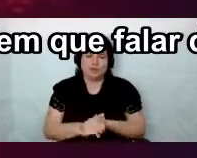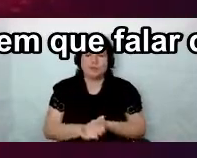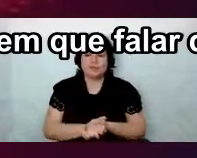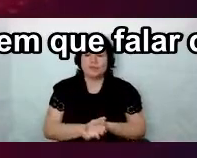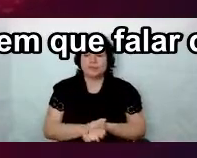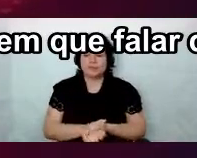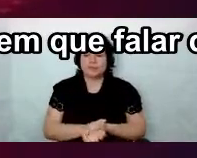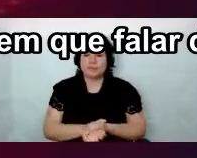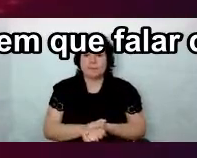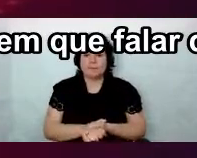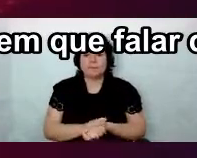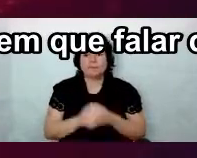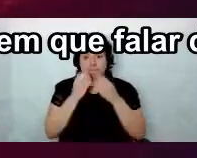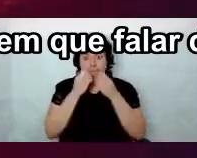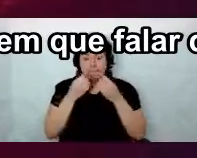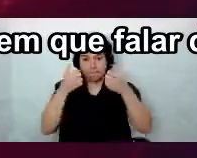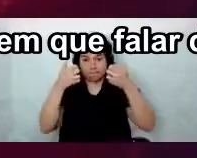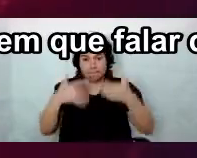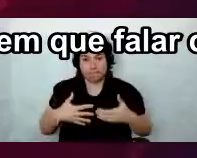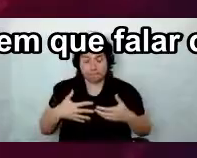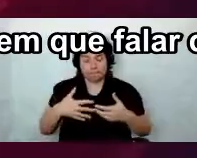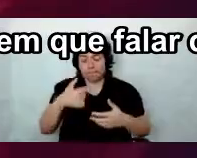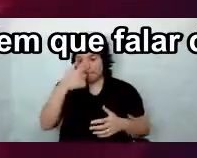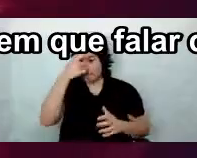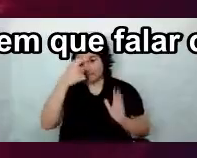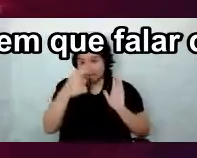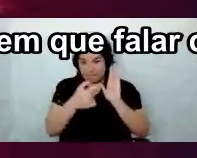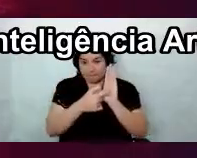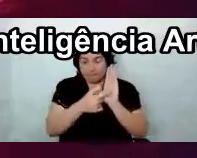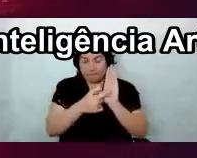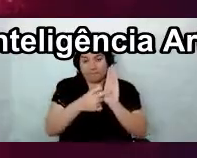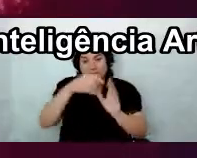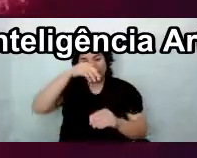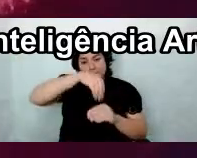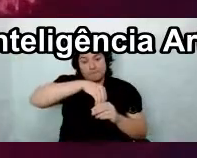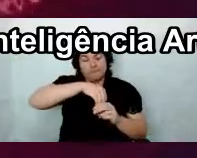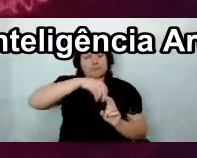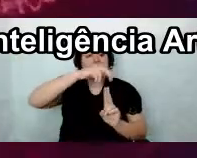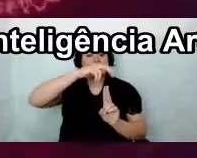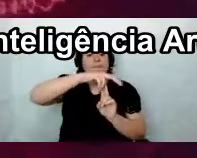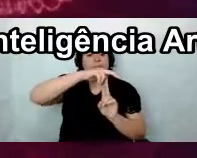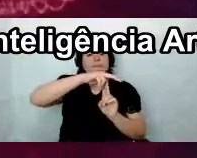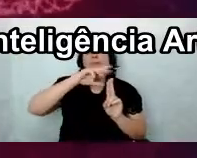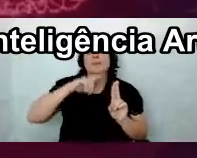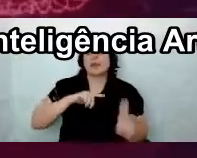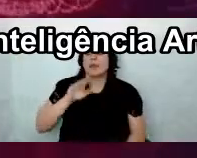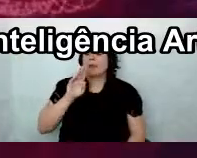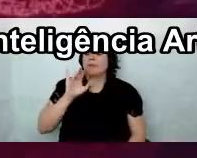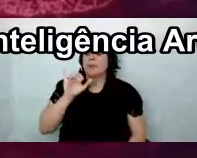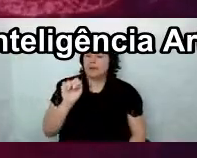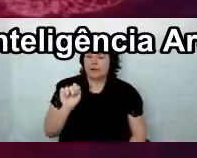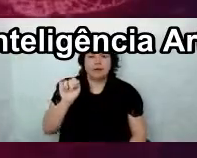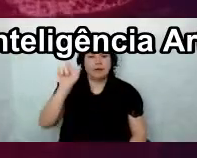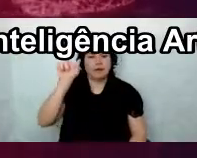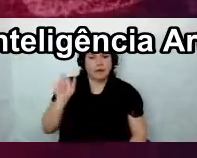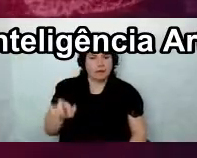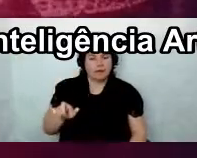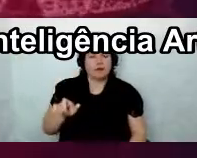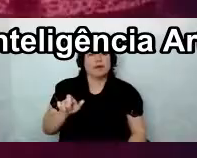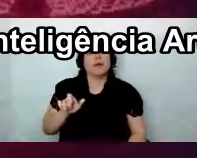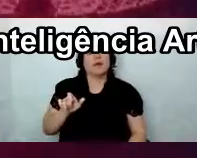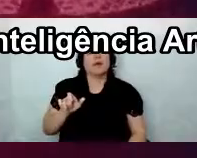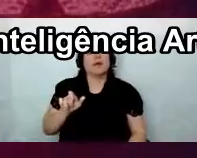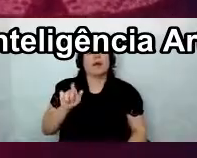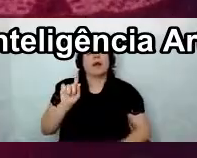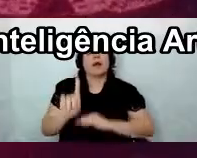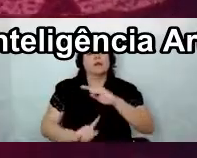Bom, para falar de IA no Bradesco, a gente tem que falar da BIA. A BIA nasceu em 2015, a BIA é